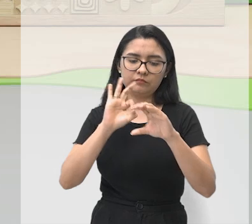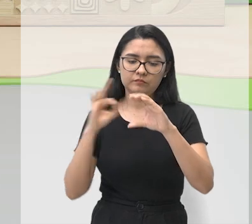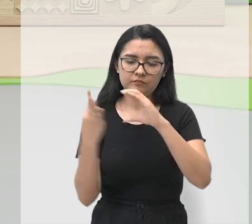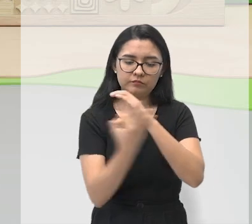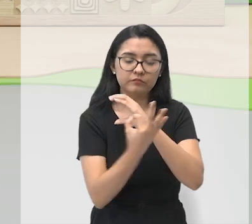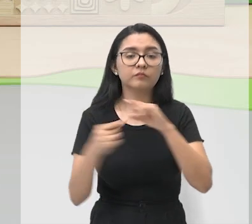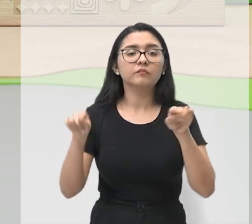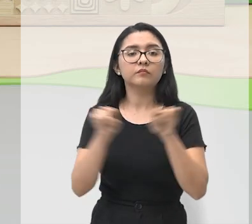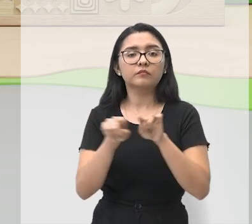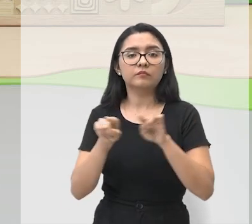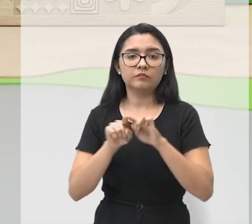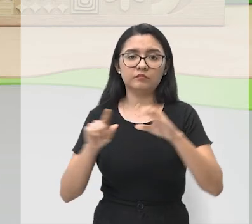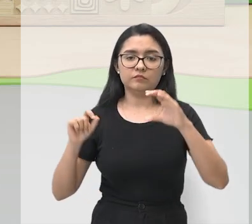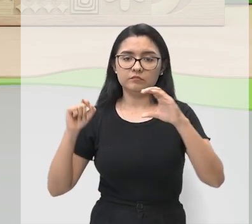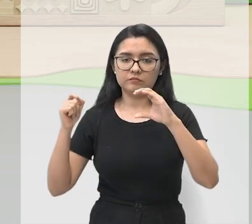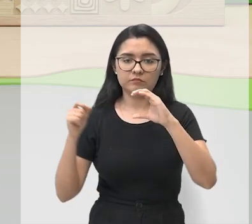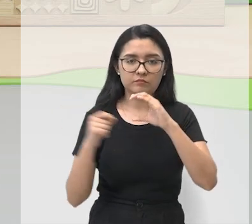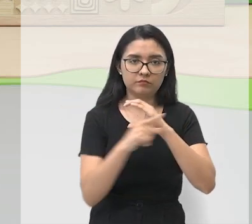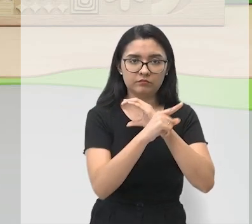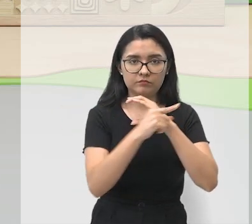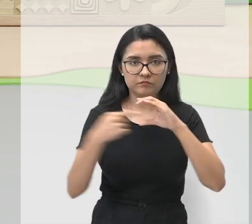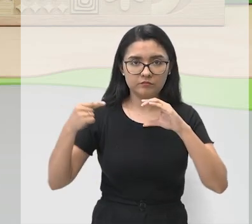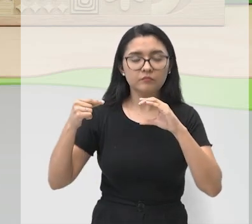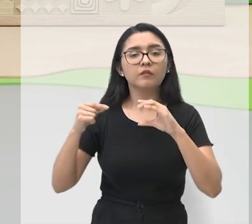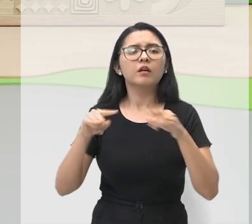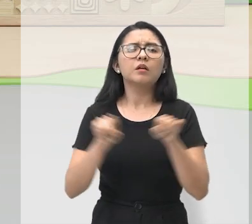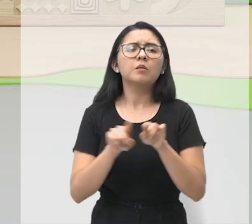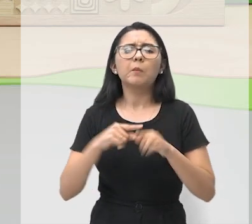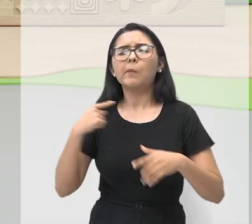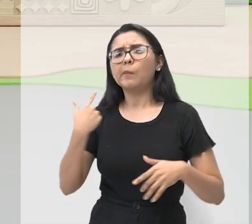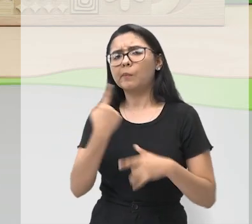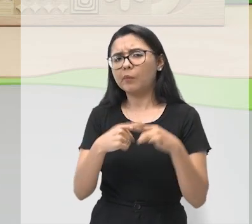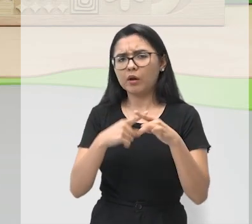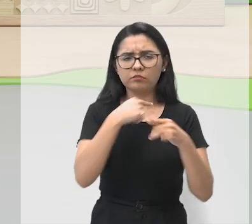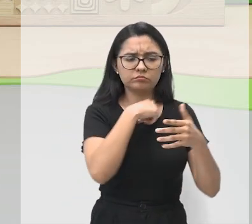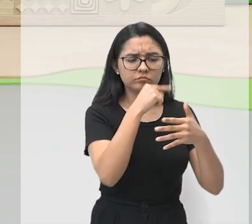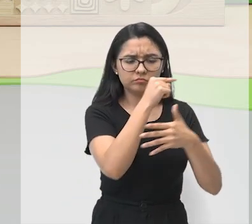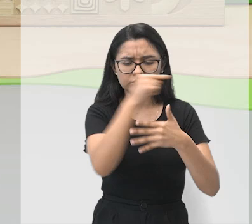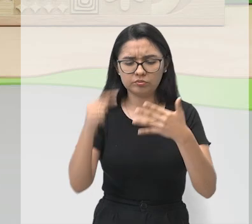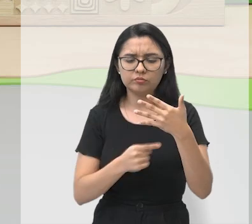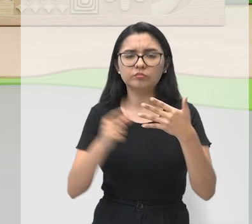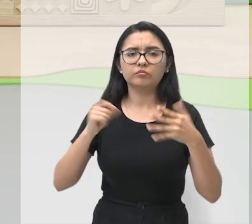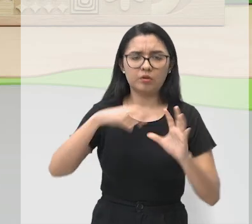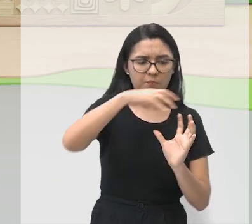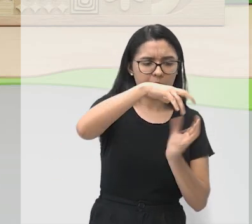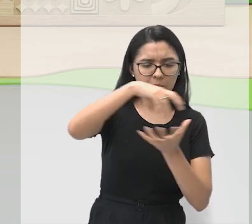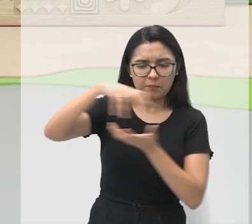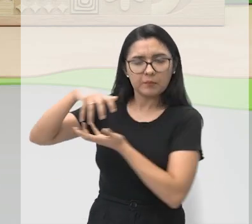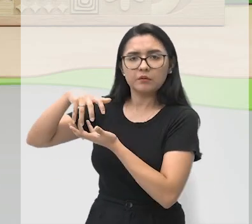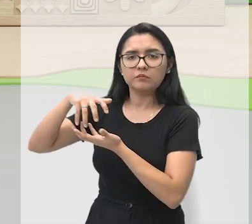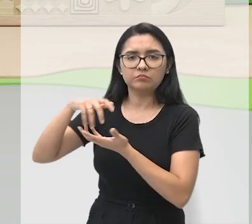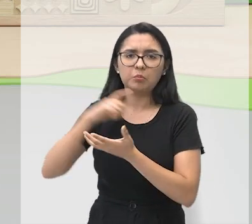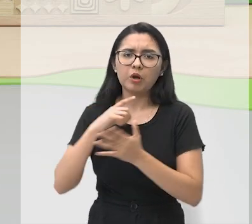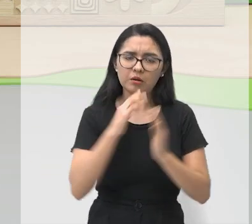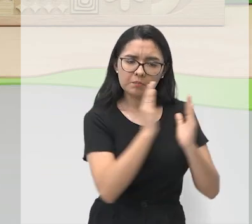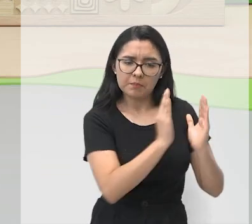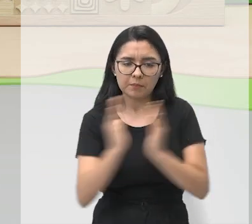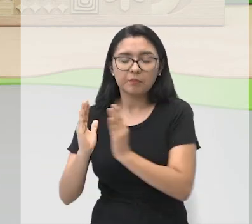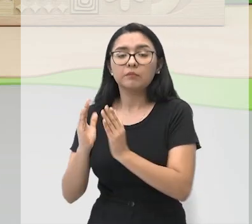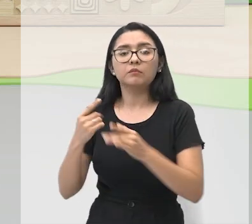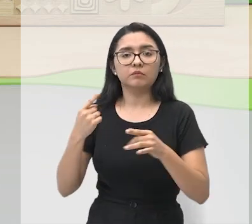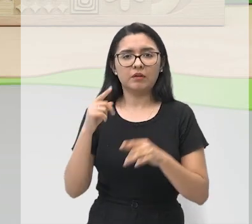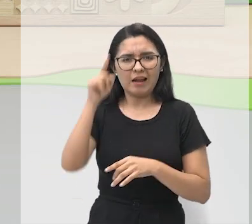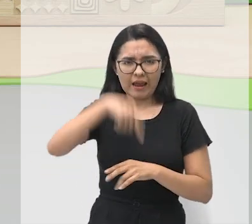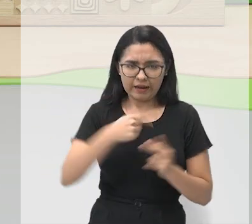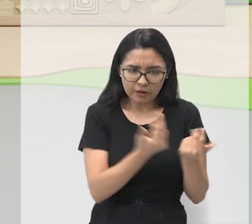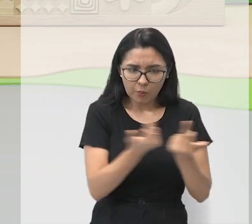Netuno. E por que esses planetas, professoras, estão aí dispostos dessa forma? Eles